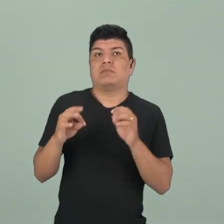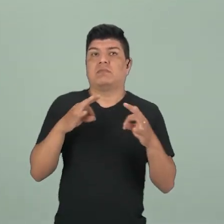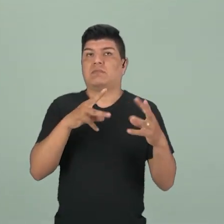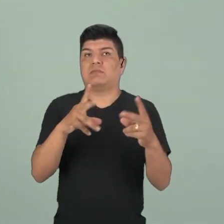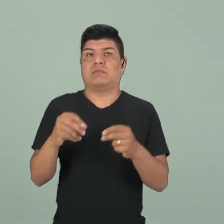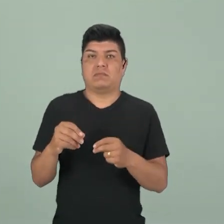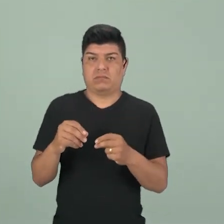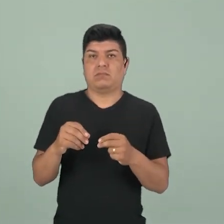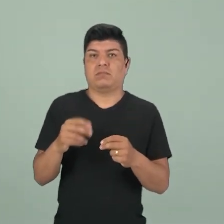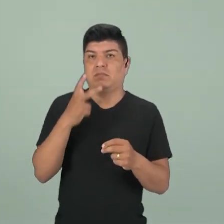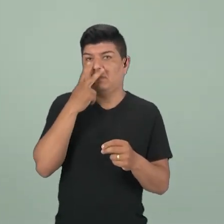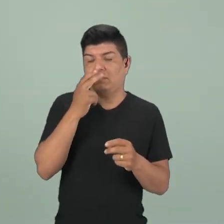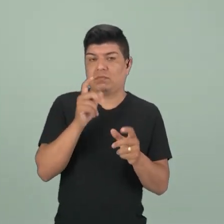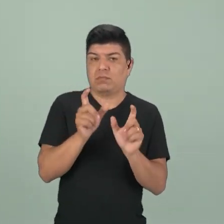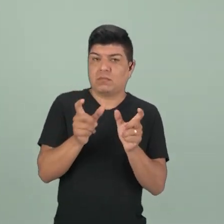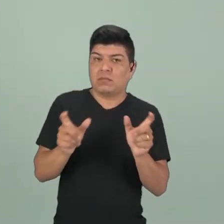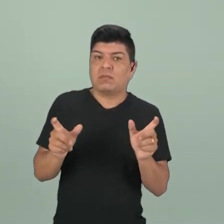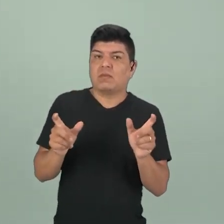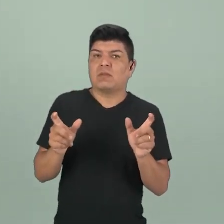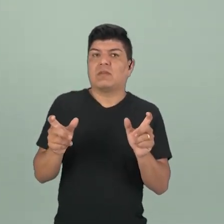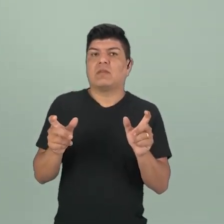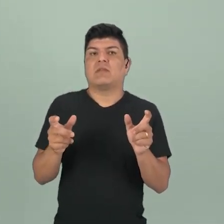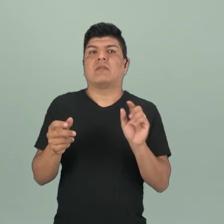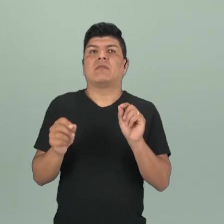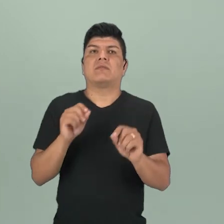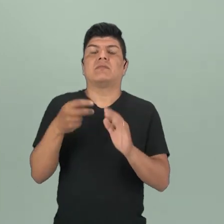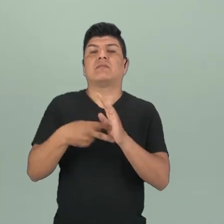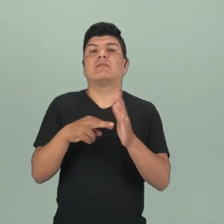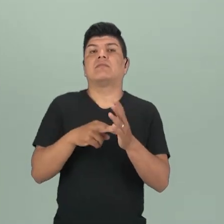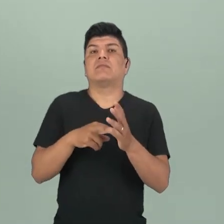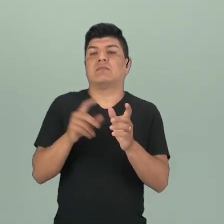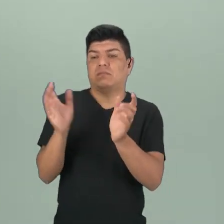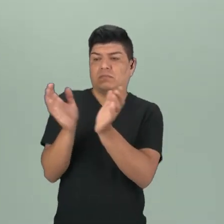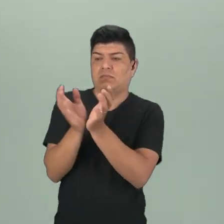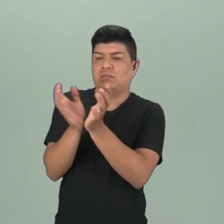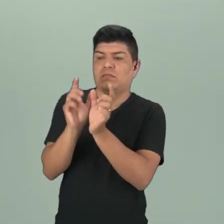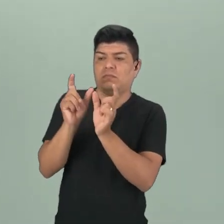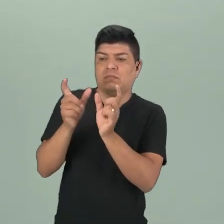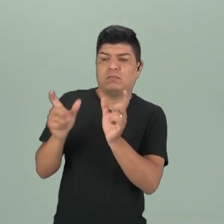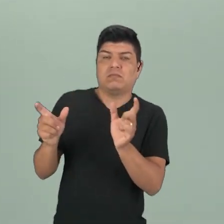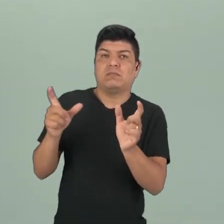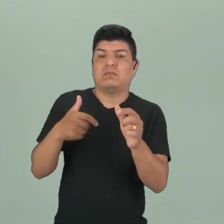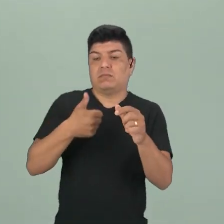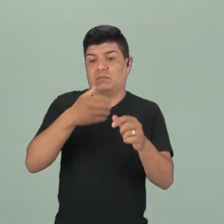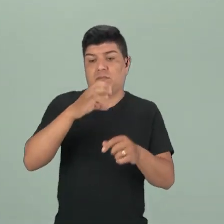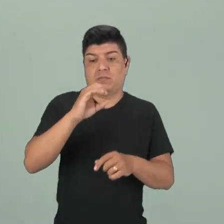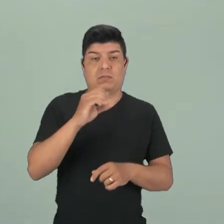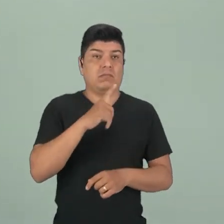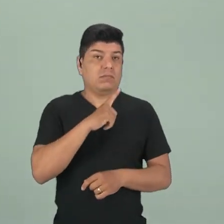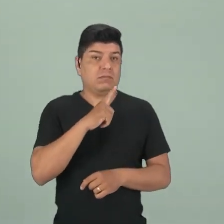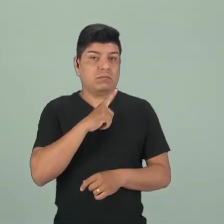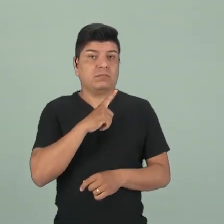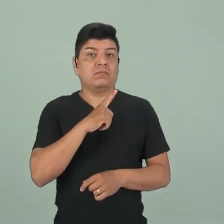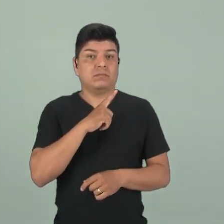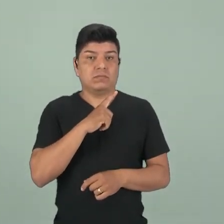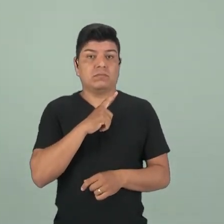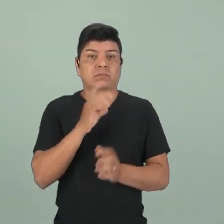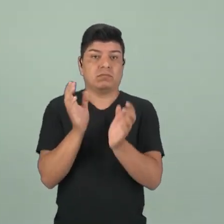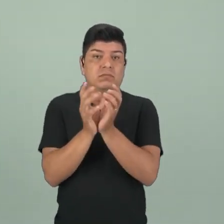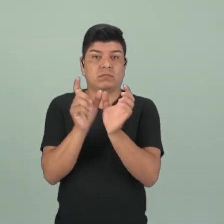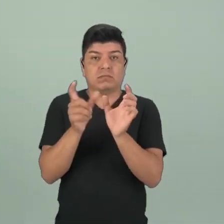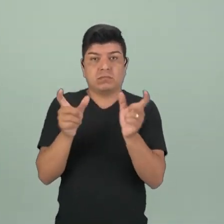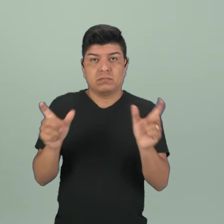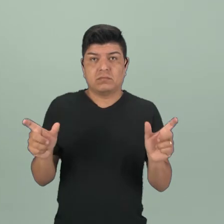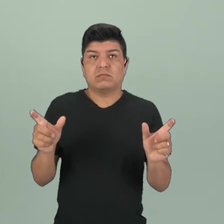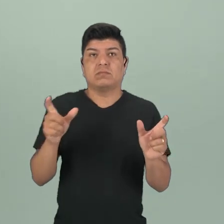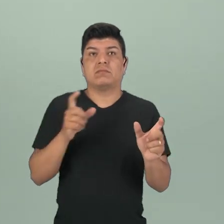fala, morfologia, né? Morfologia, o que é morfologia da língua? São as classes gramaticais. Nós temos 10 classes gramaticais, né, galerinha? Temos aí